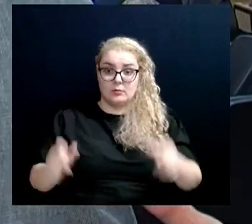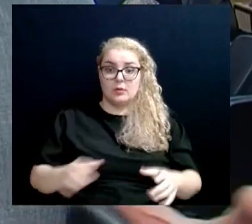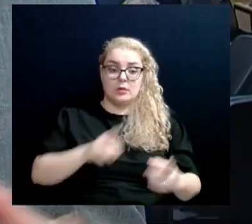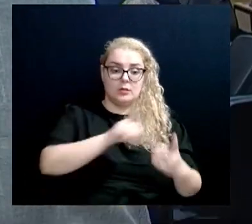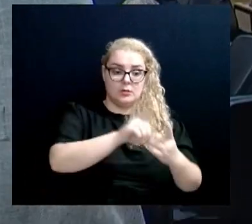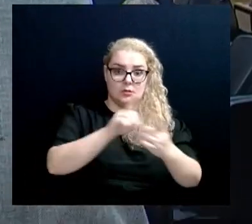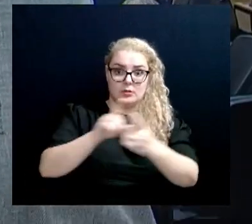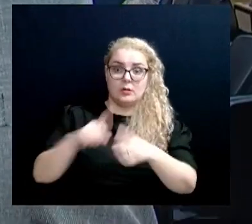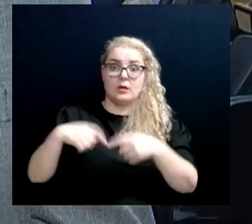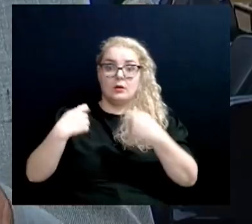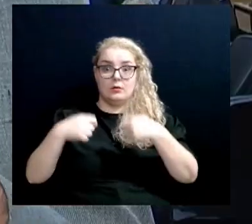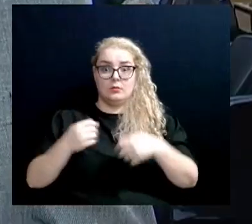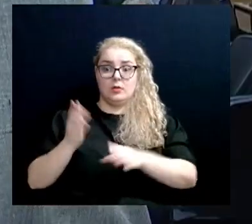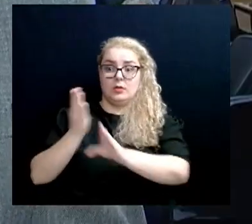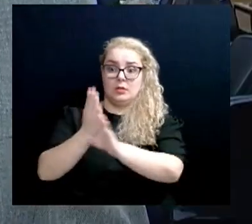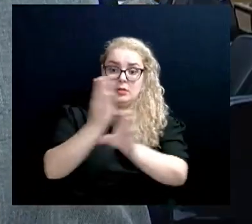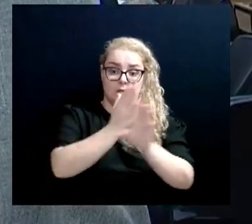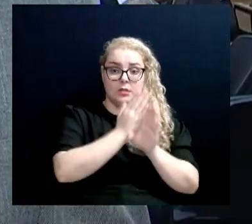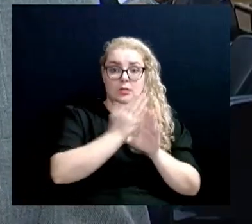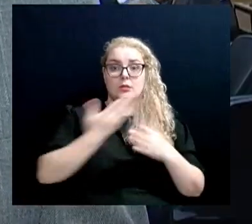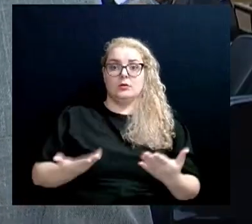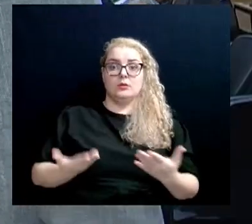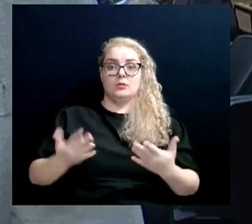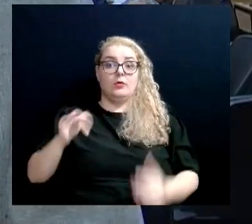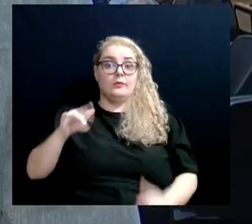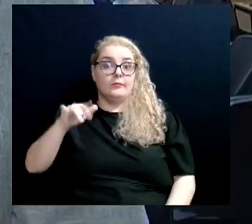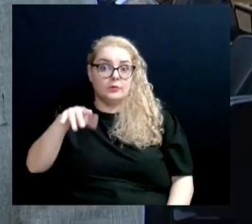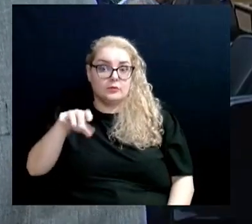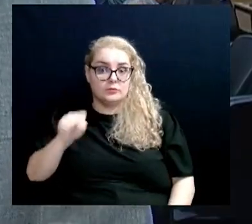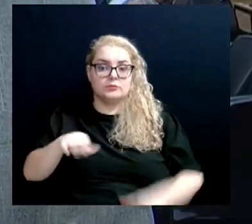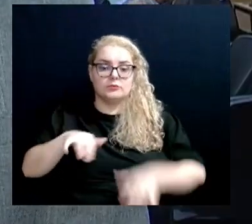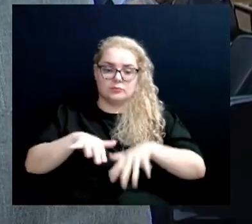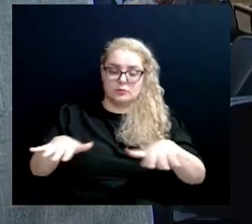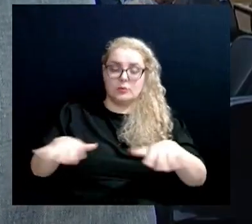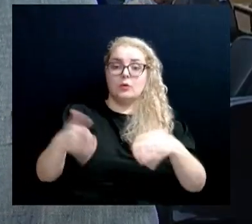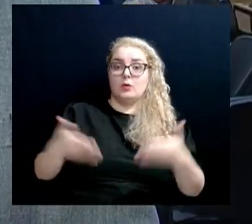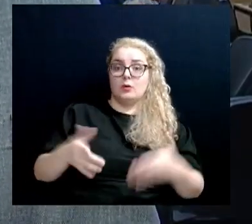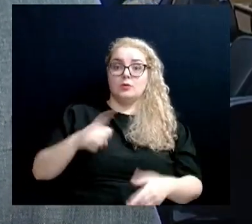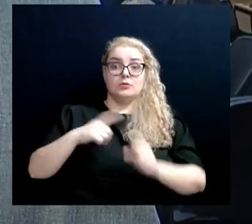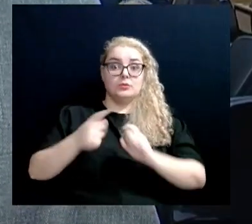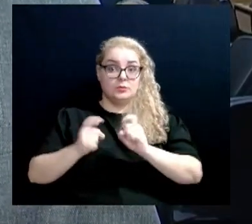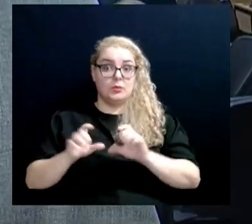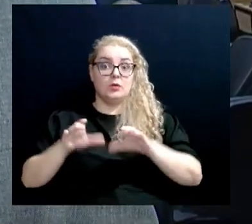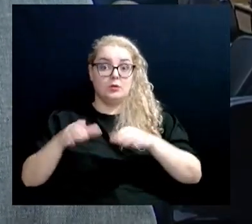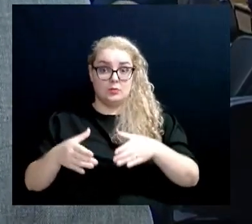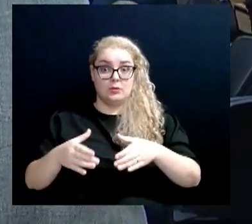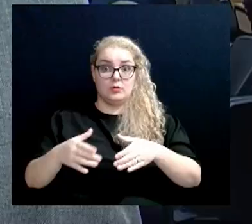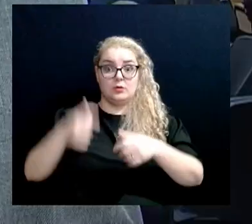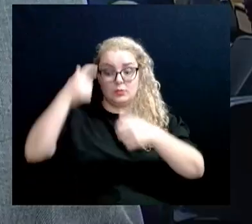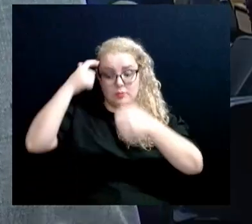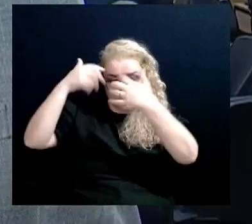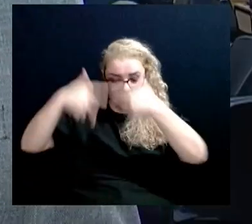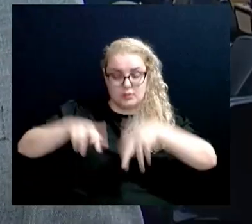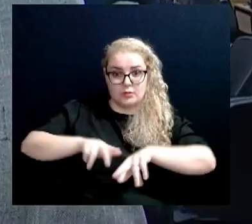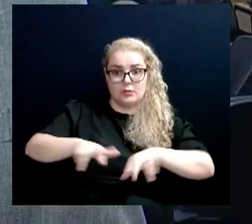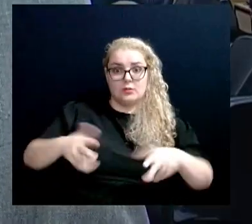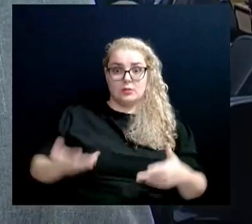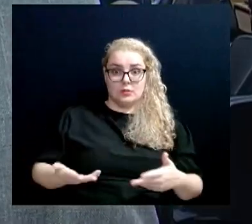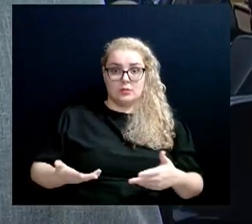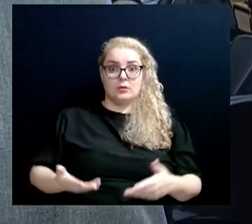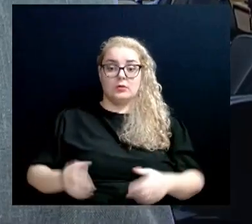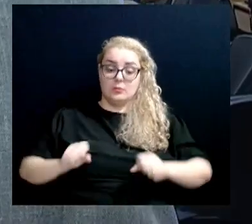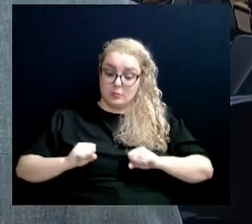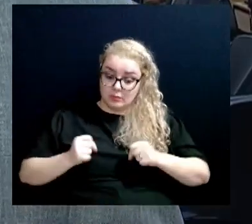preciso que a gente identifique os fluxos. Hoje a gente teve uma reunião da Comissão das Neurodivergências e eu enfatizei